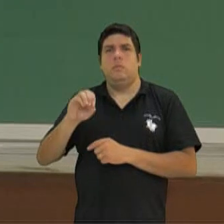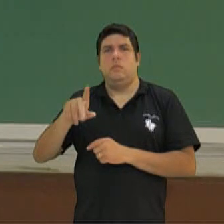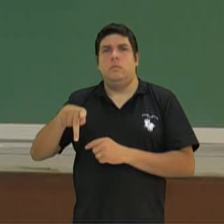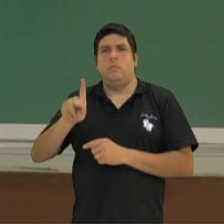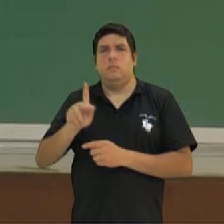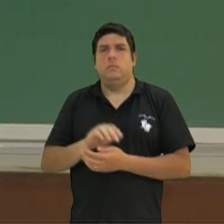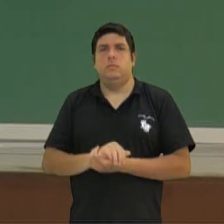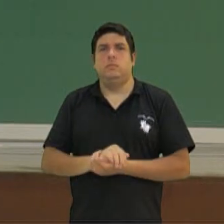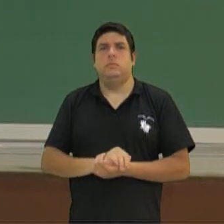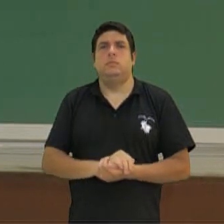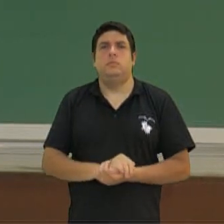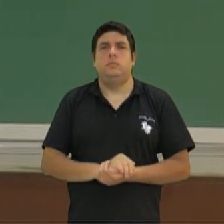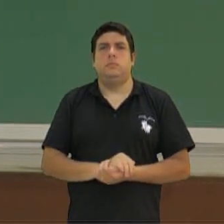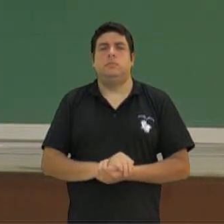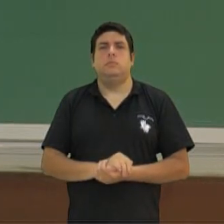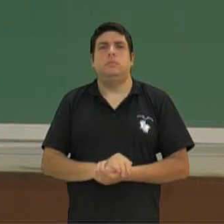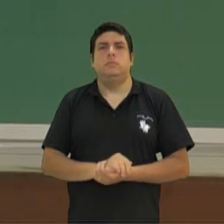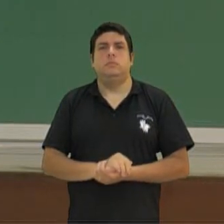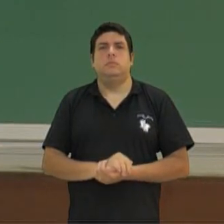Ok? Rebanho. Tá?